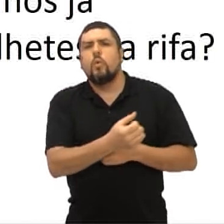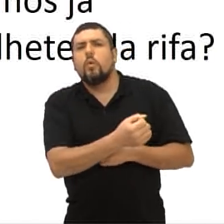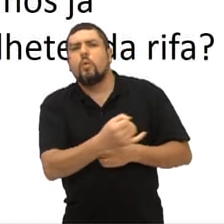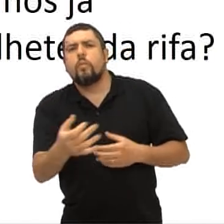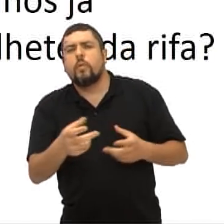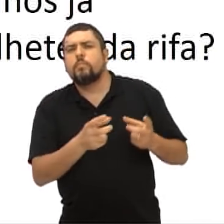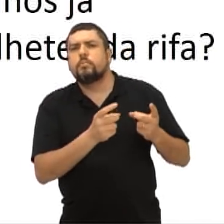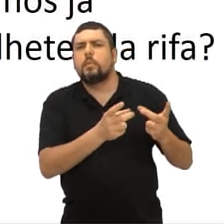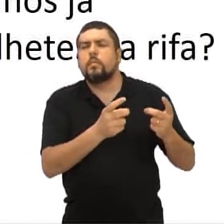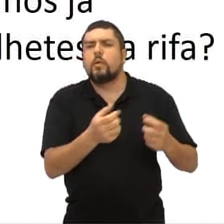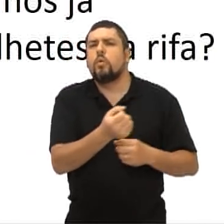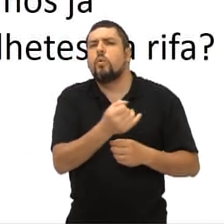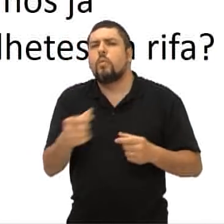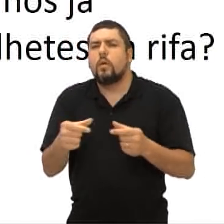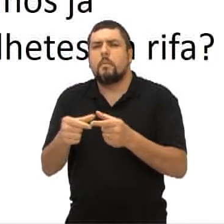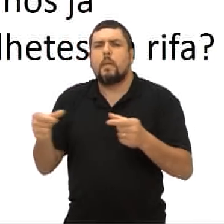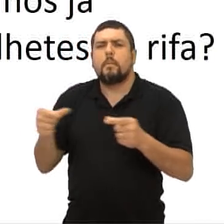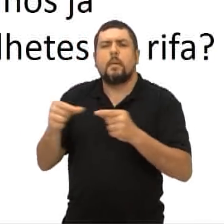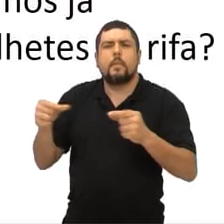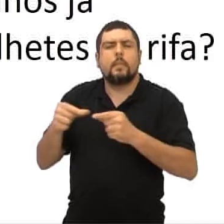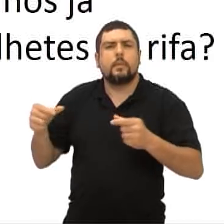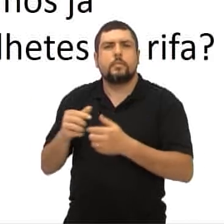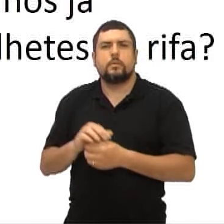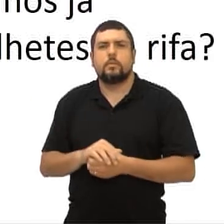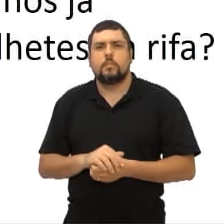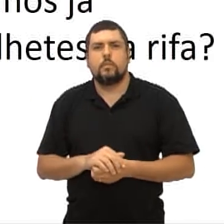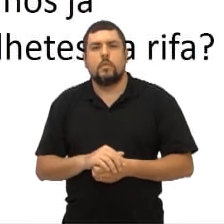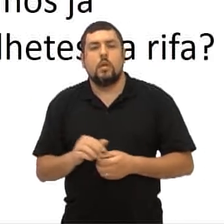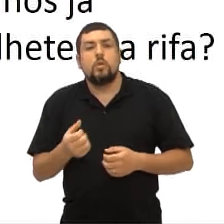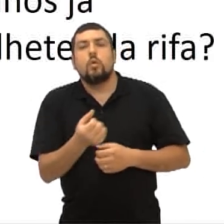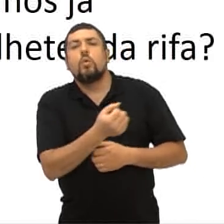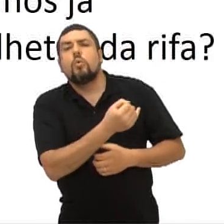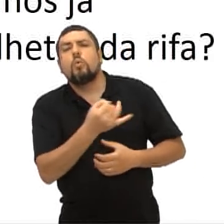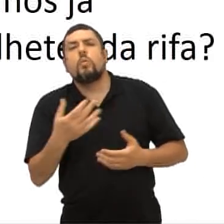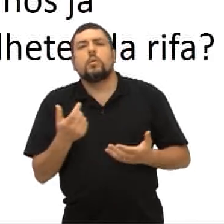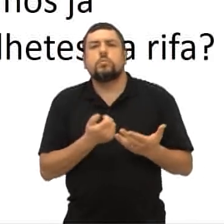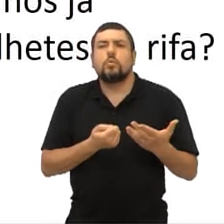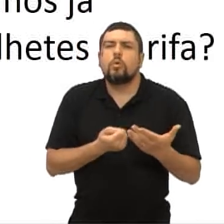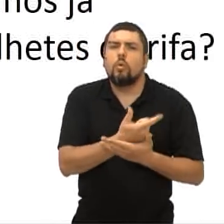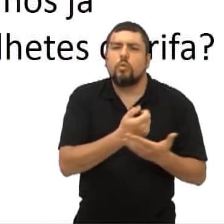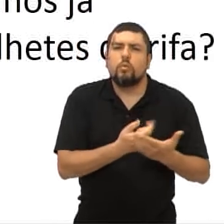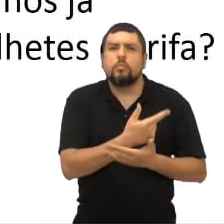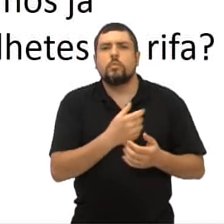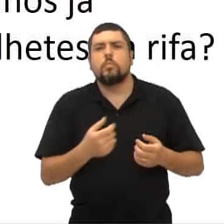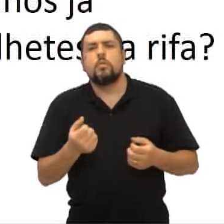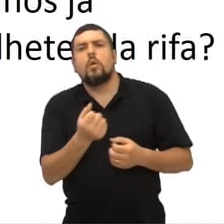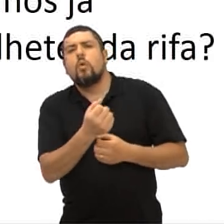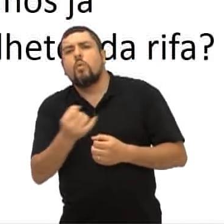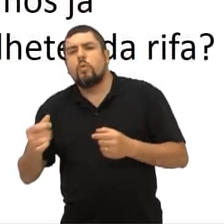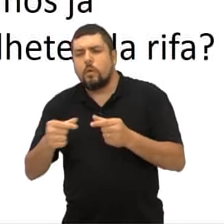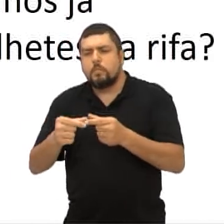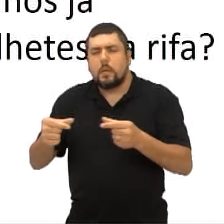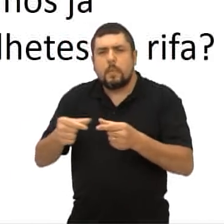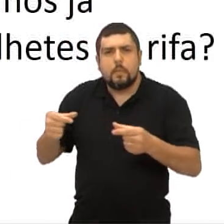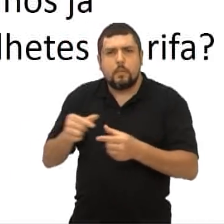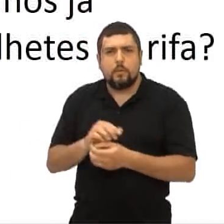bilhetes. Então vai estar dizendo ali a quantidade de alunos que comprou aquela quantidade de bilhetes. Então eu coloquei já essa rifa